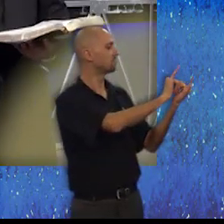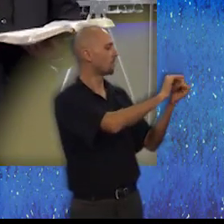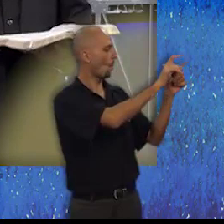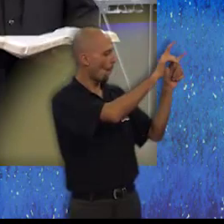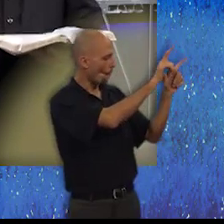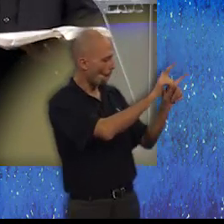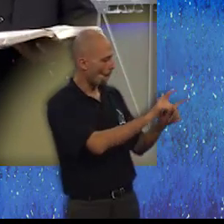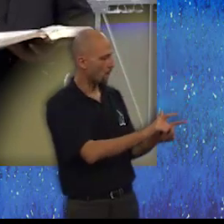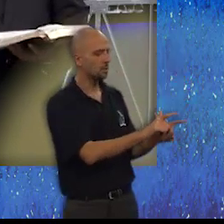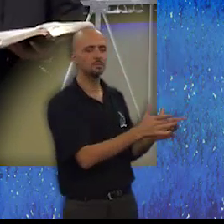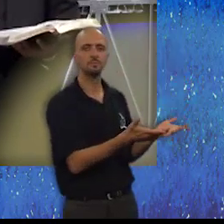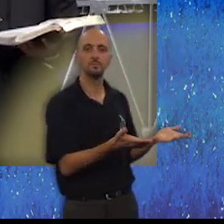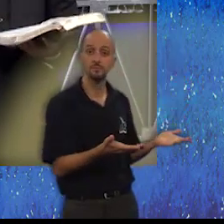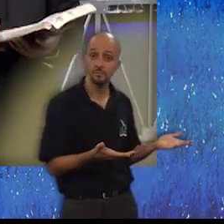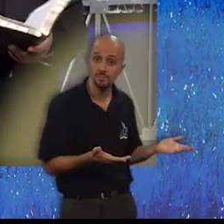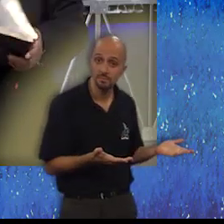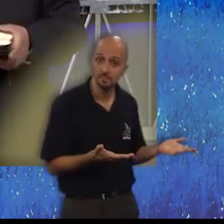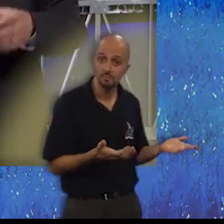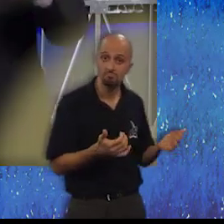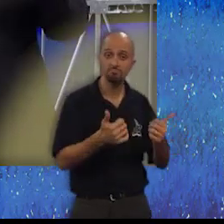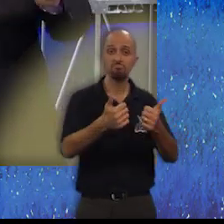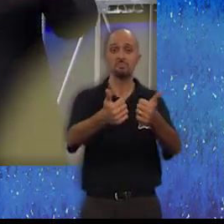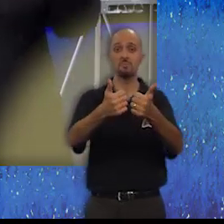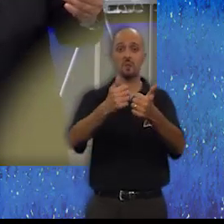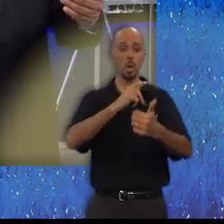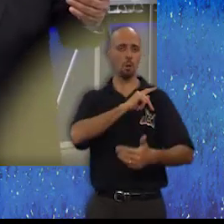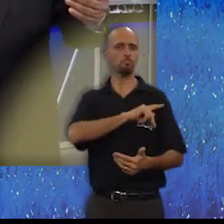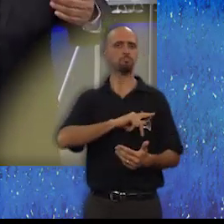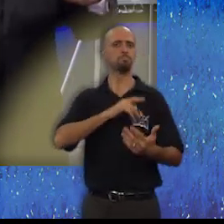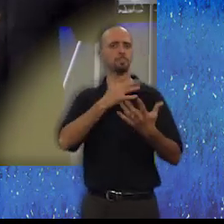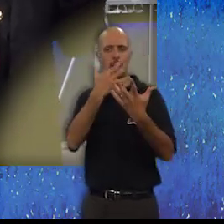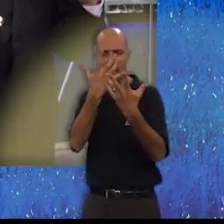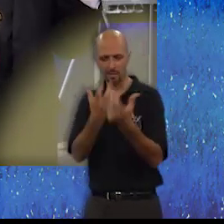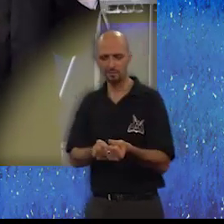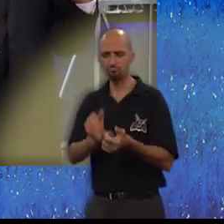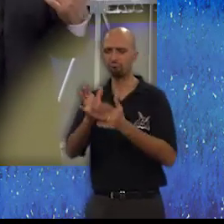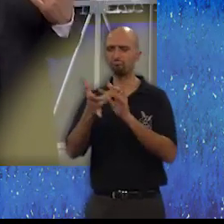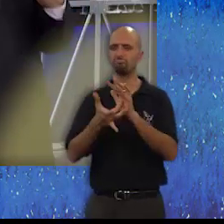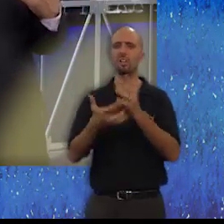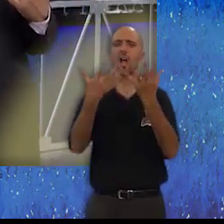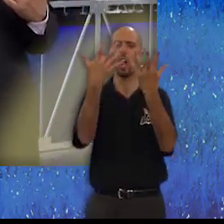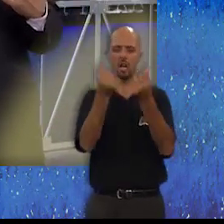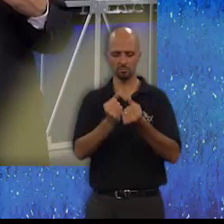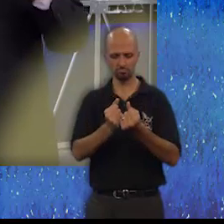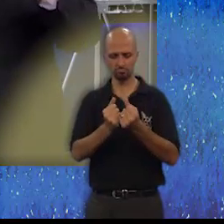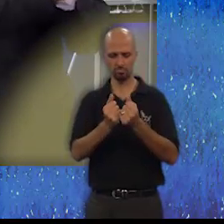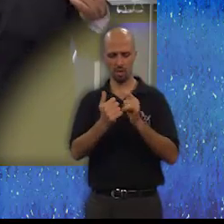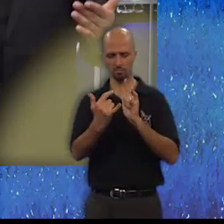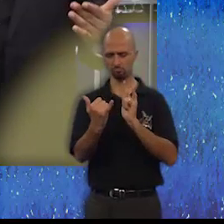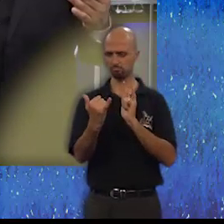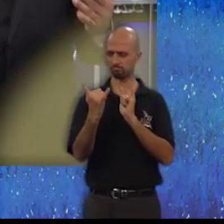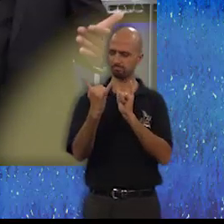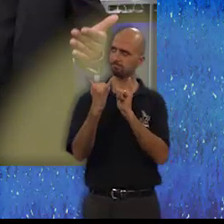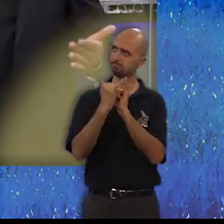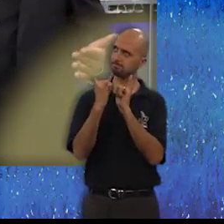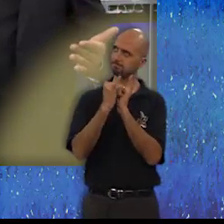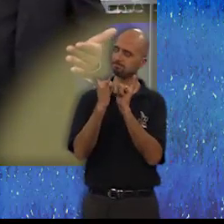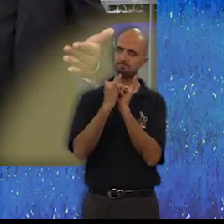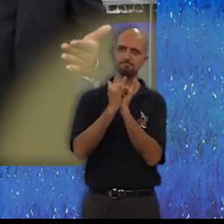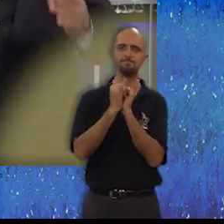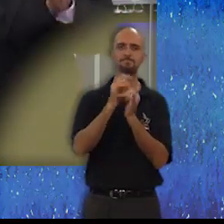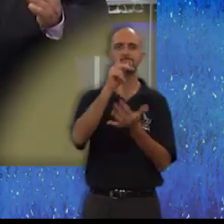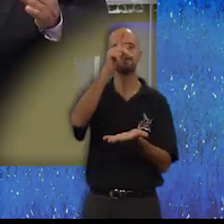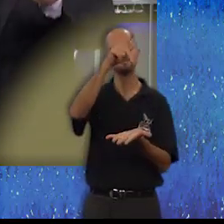Esse apelo foi feito por Ananias a Saulo. Saulo, obviamente, aceitou e, como a gente já leu no capítulo 9, Saulo foi